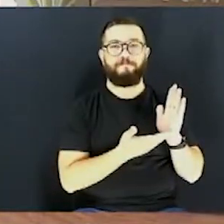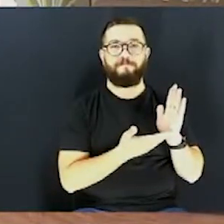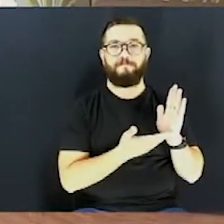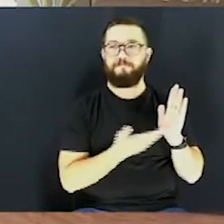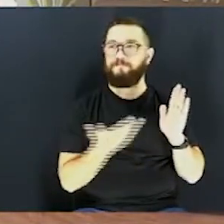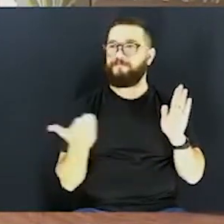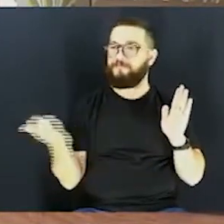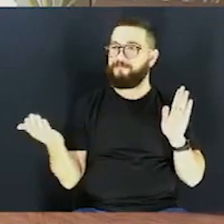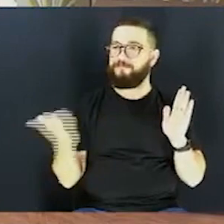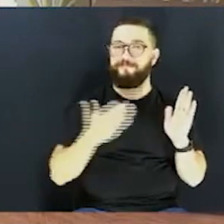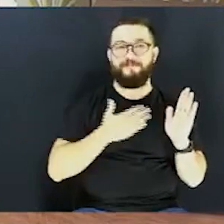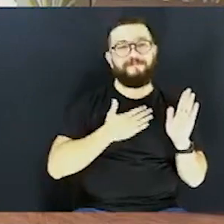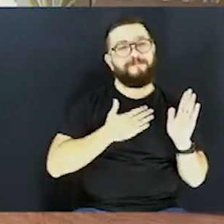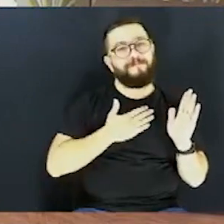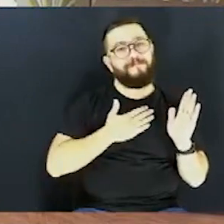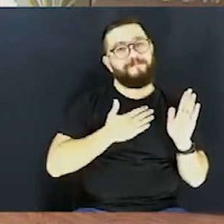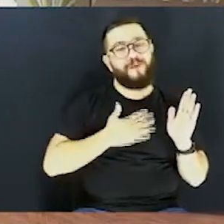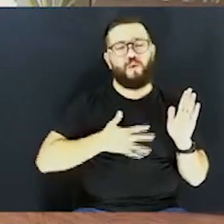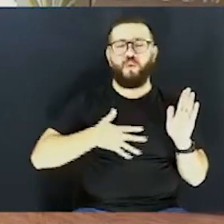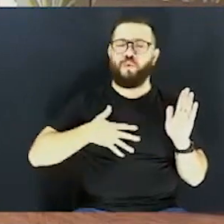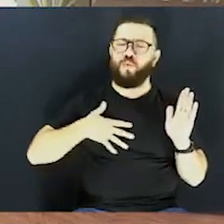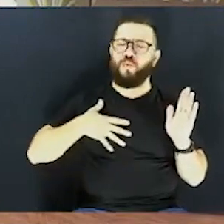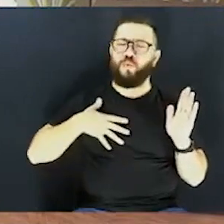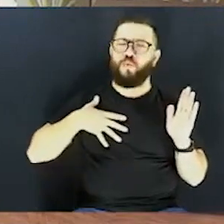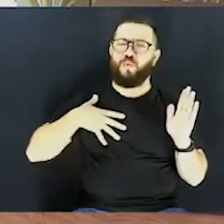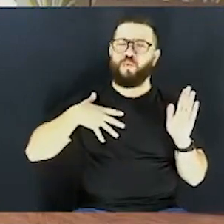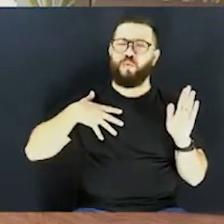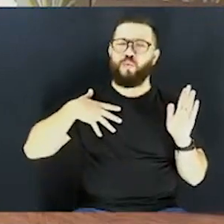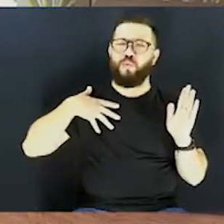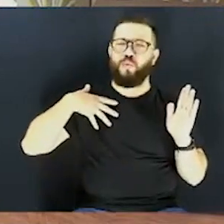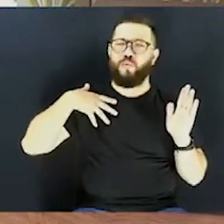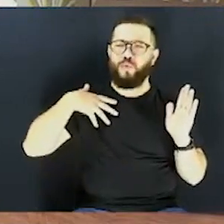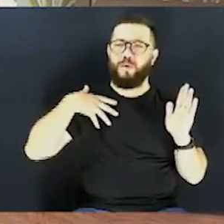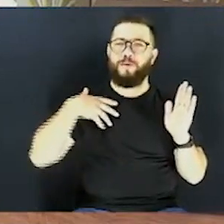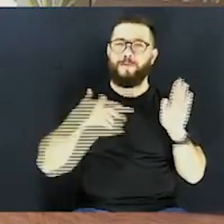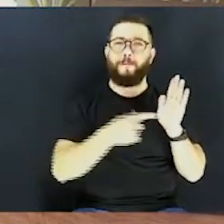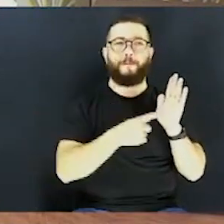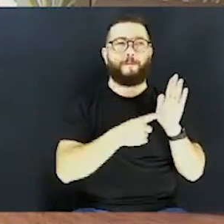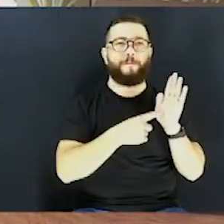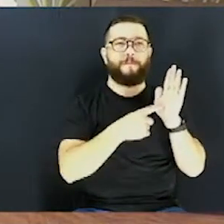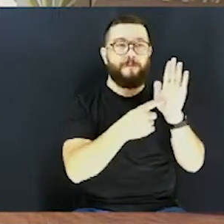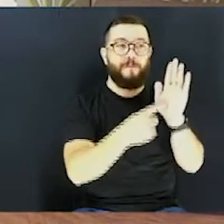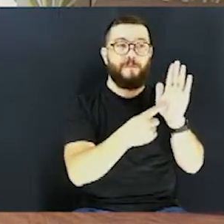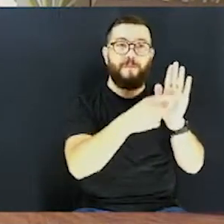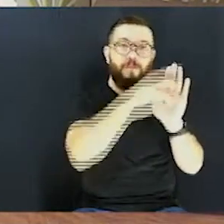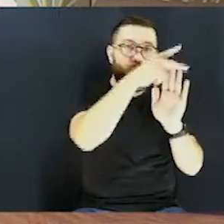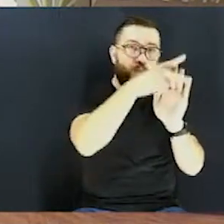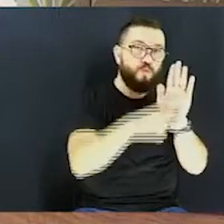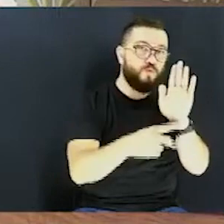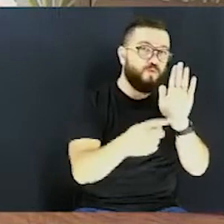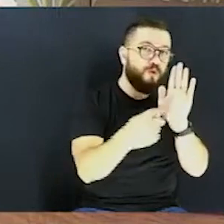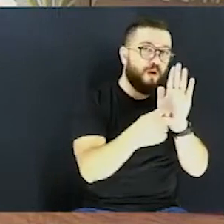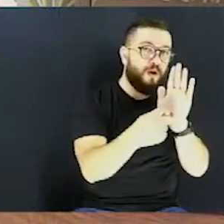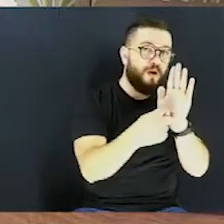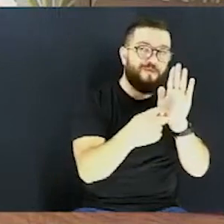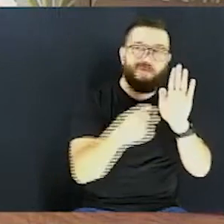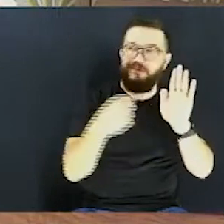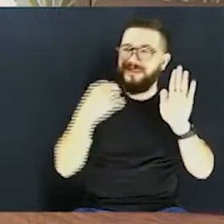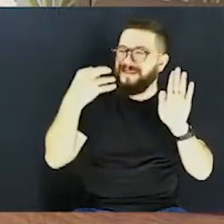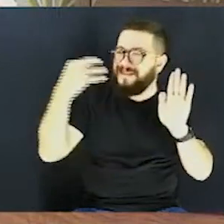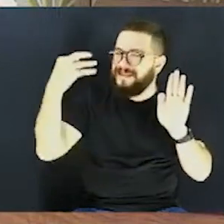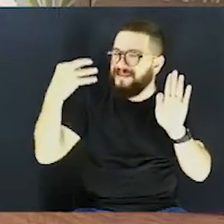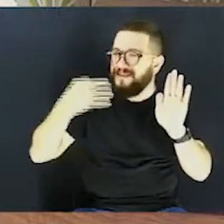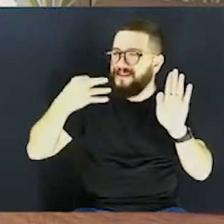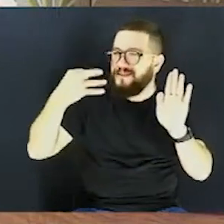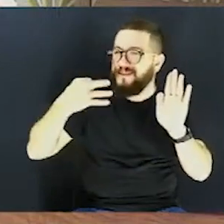com muita emoção de apresentar na data de hoje um projeto que, sem dúvida nenhuma, passa a ser